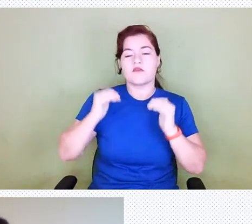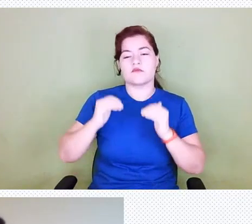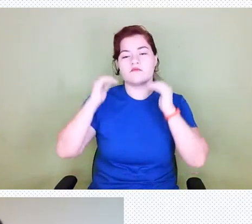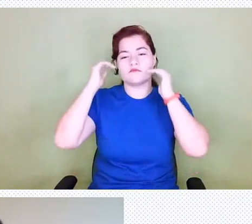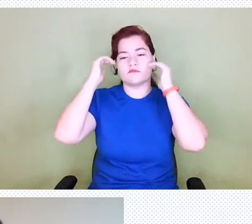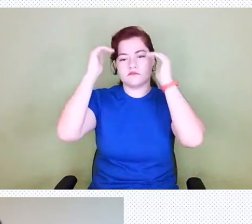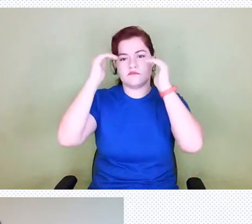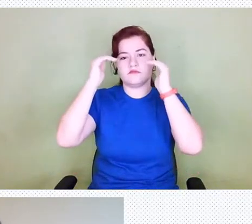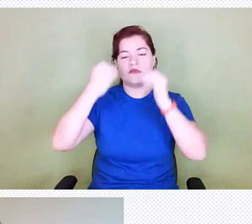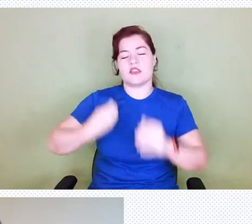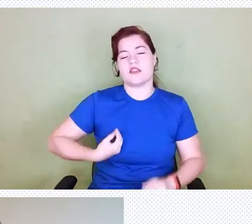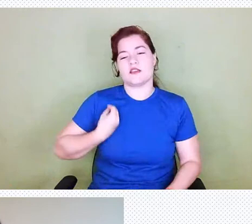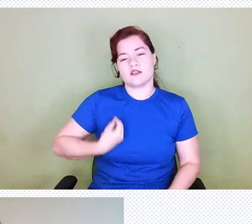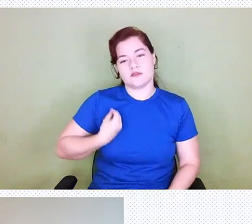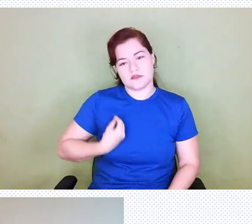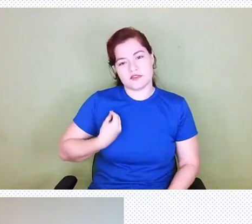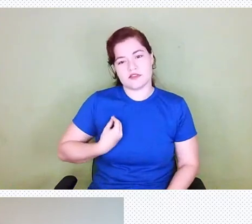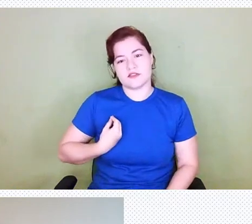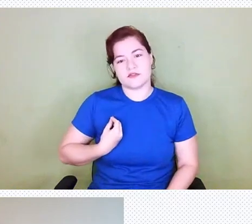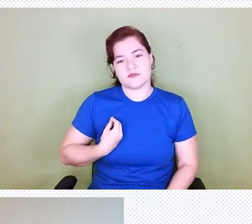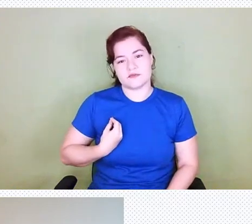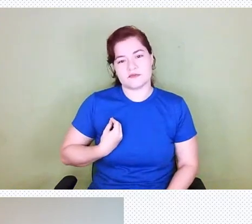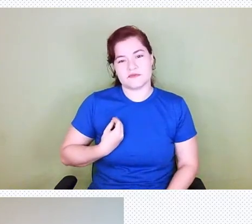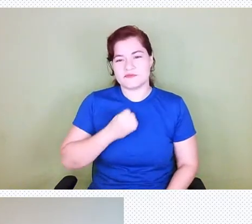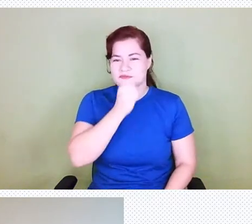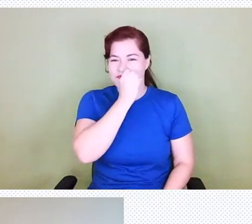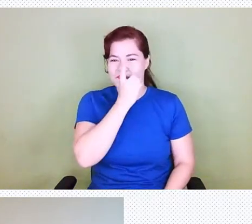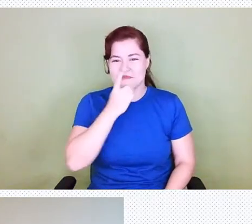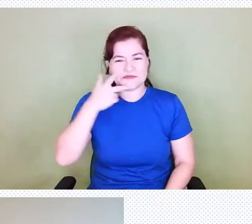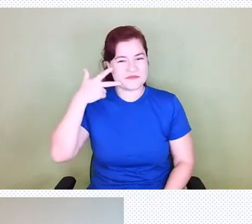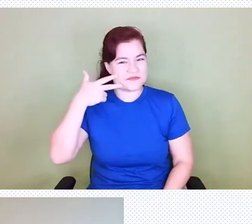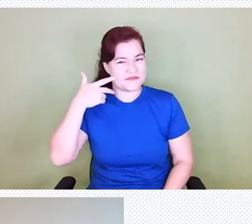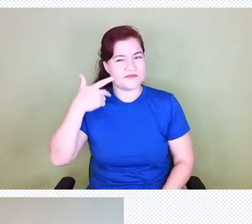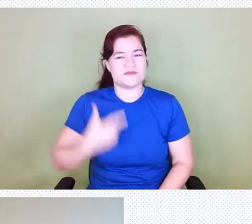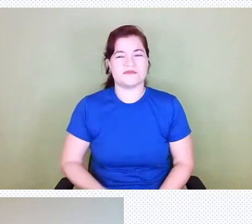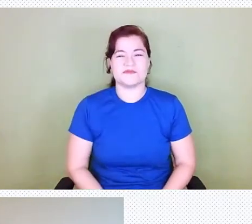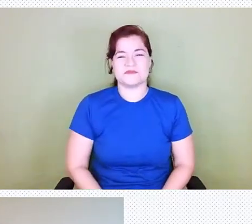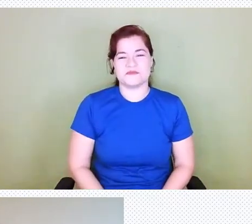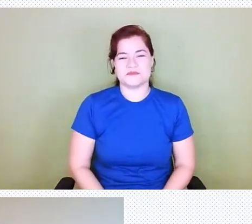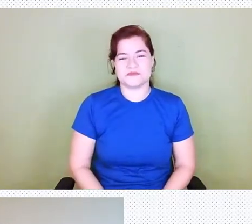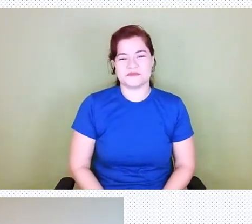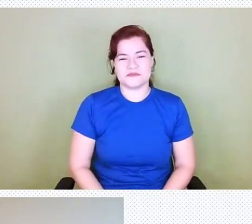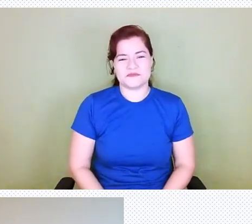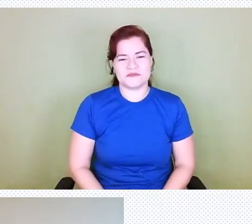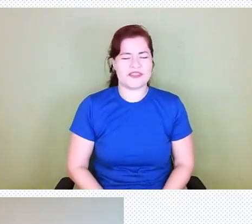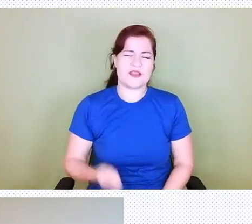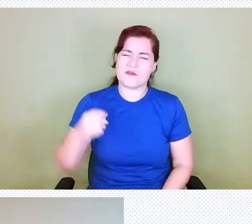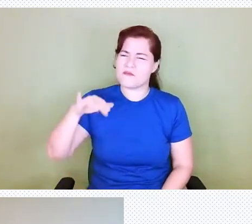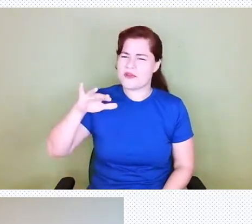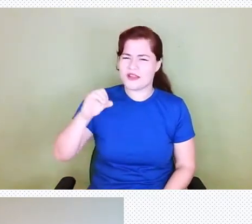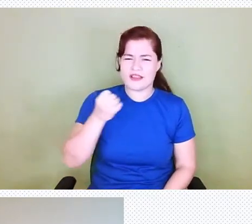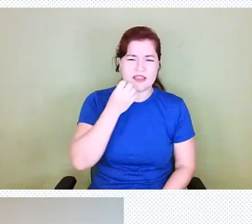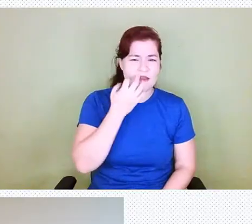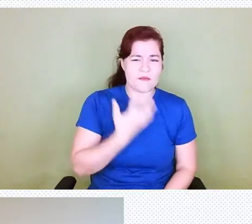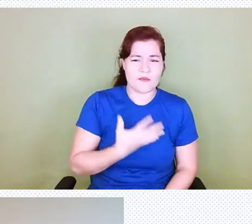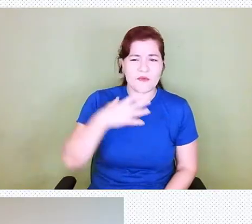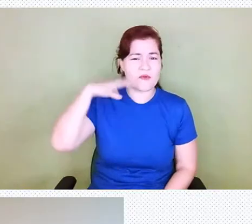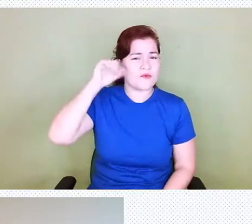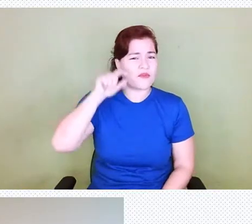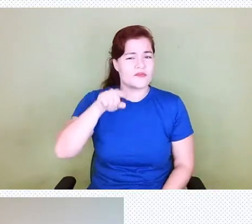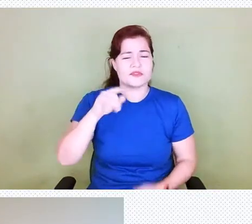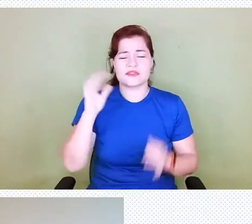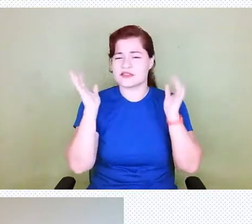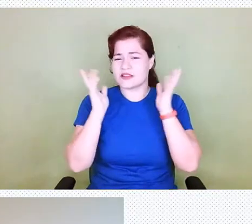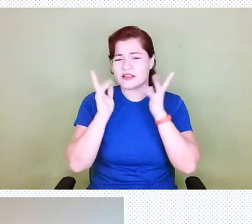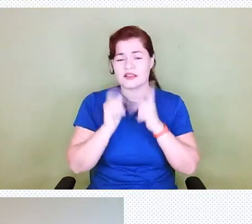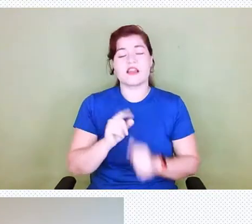em suas vidas. Fala aí, Nani. Ai, Maria, que bom te ouvir, que beleza.